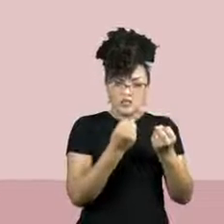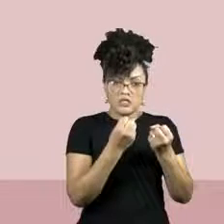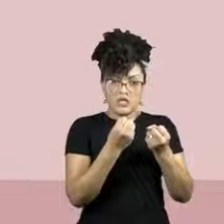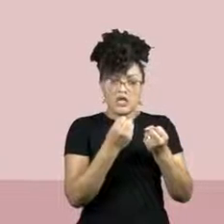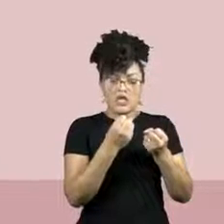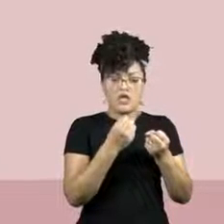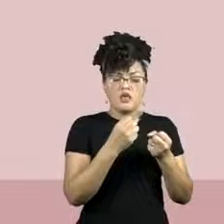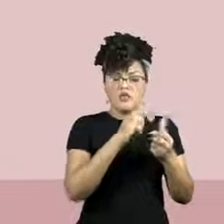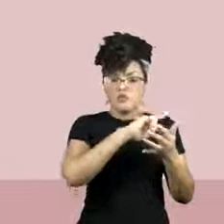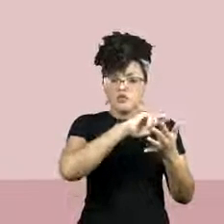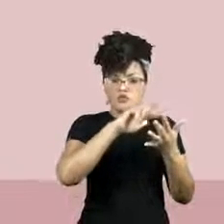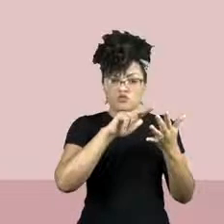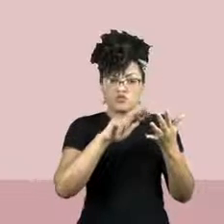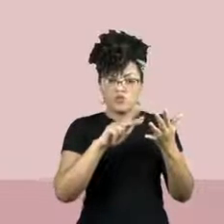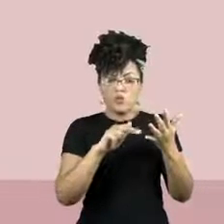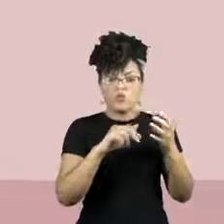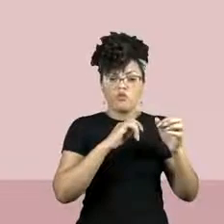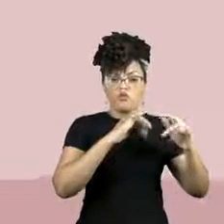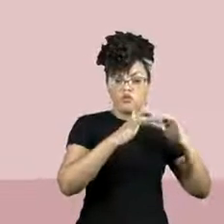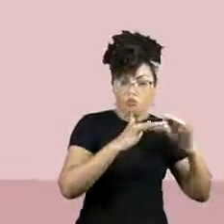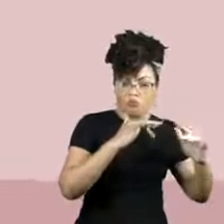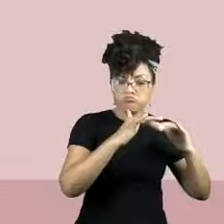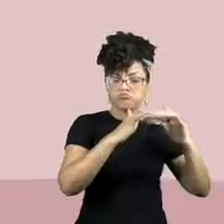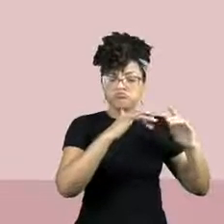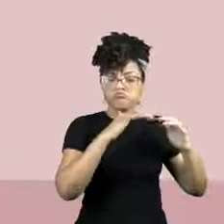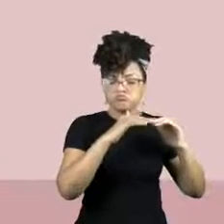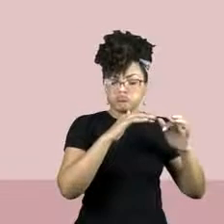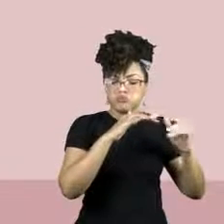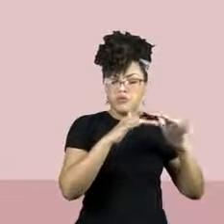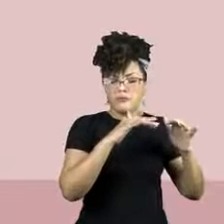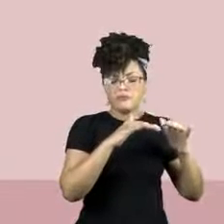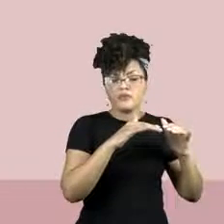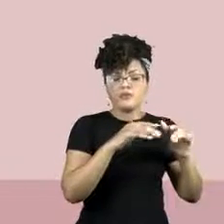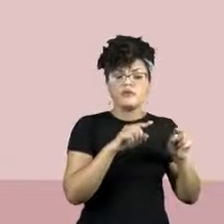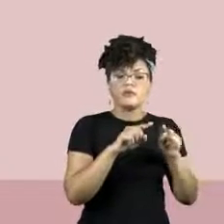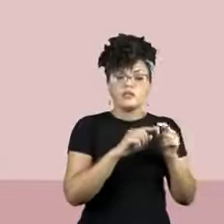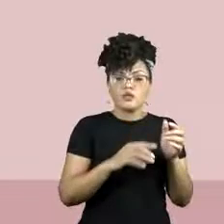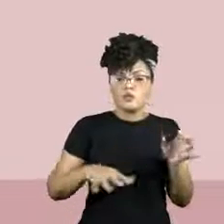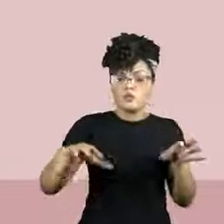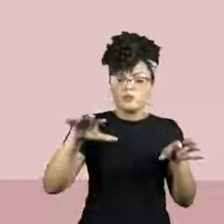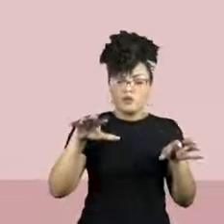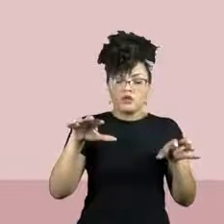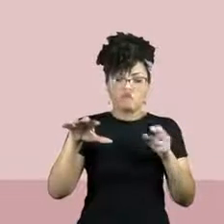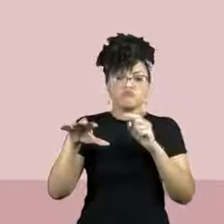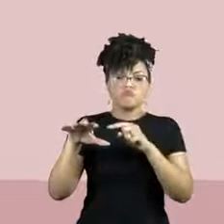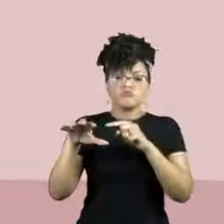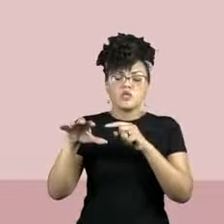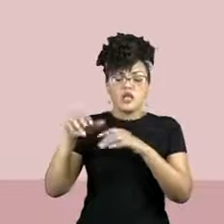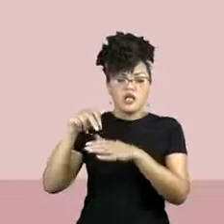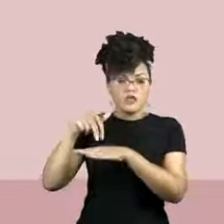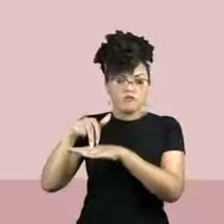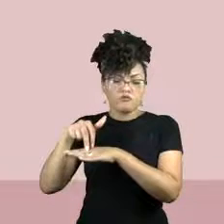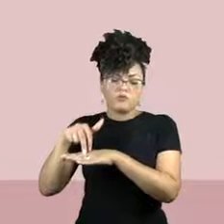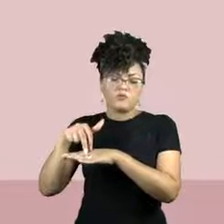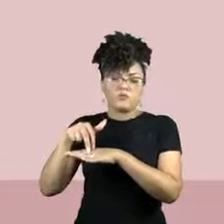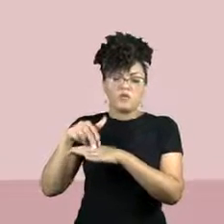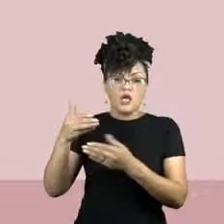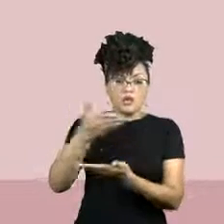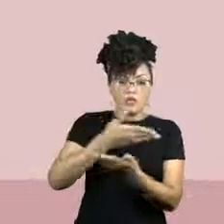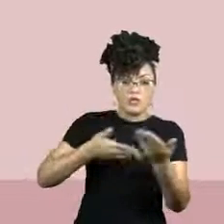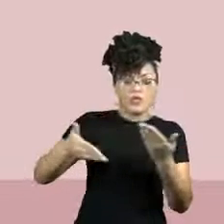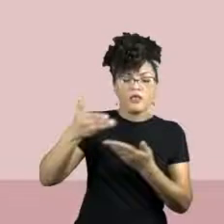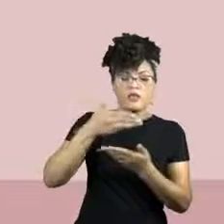de instabilização em relação às forças que tendem a instabilizar esse talude, tá? Dessa relação nasce um valor chamado fator